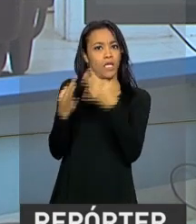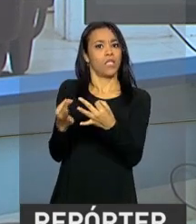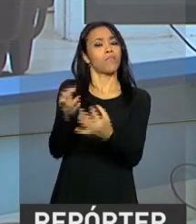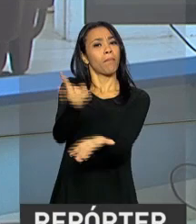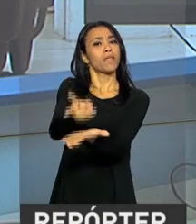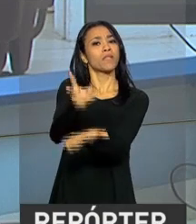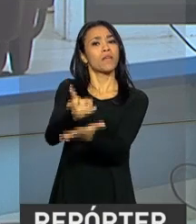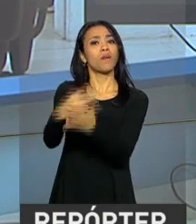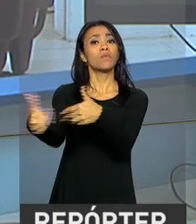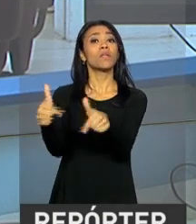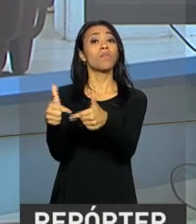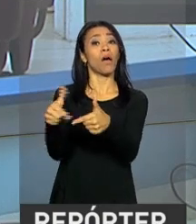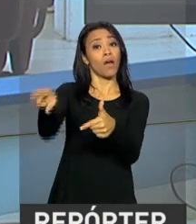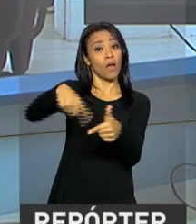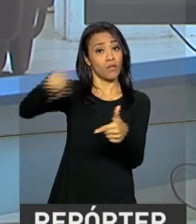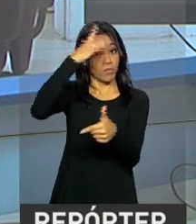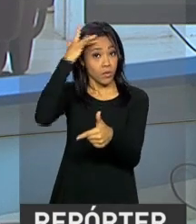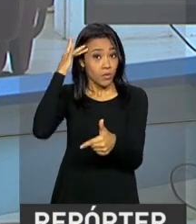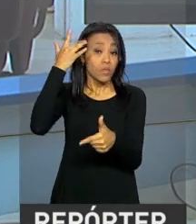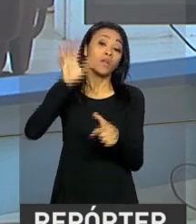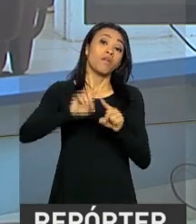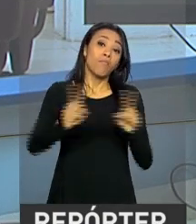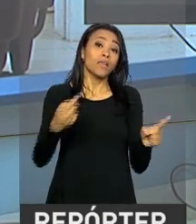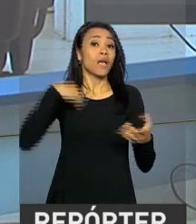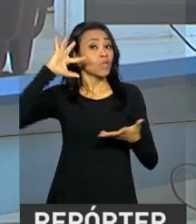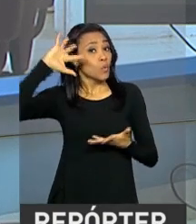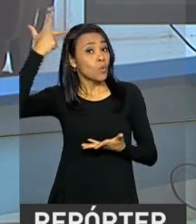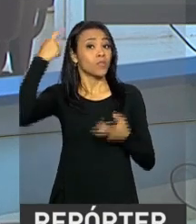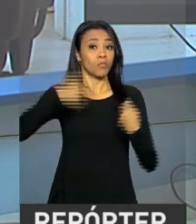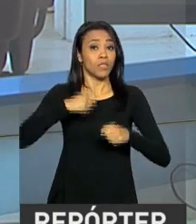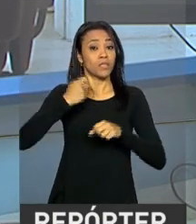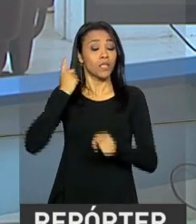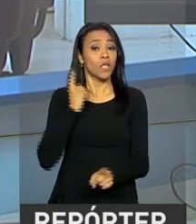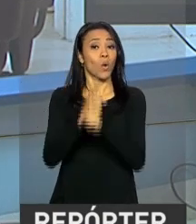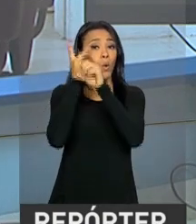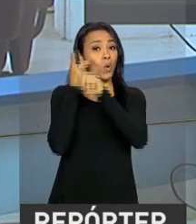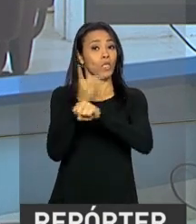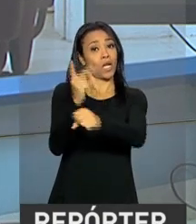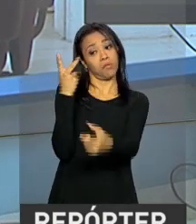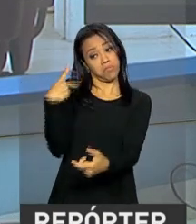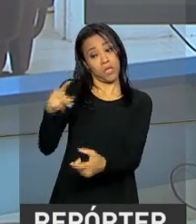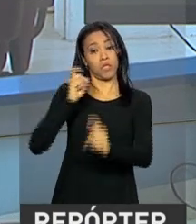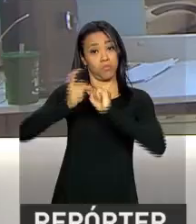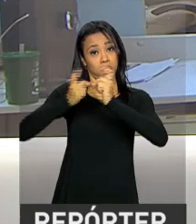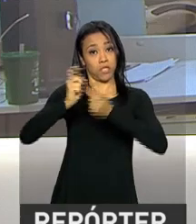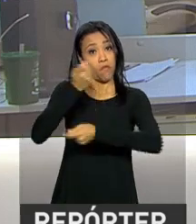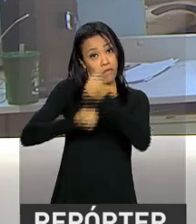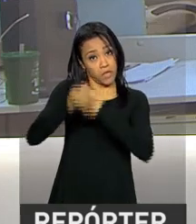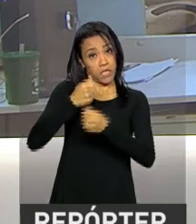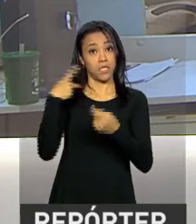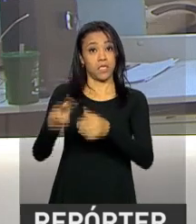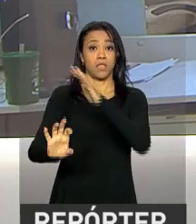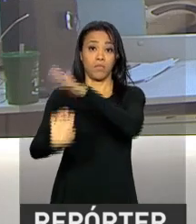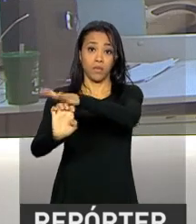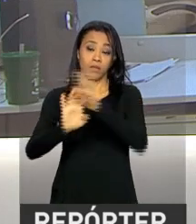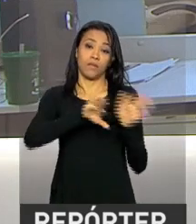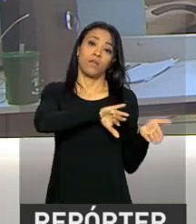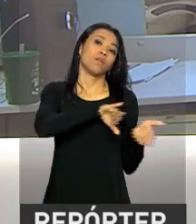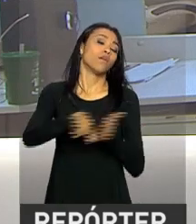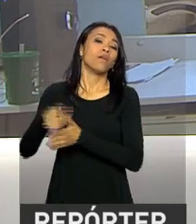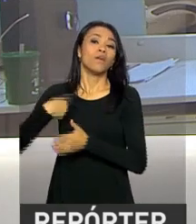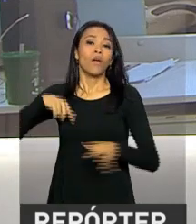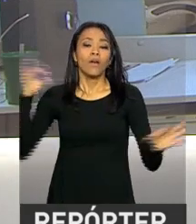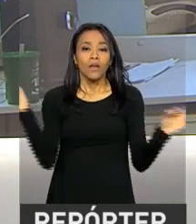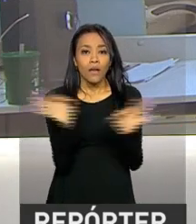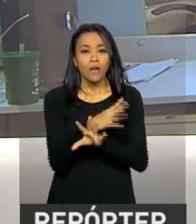da companhia, mas ressaltou que a solução deve ser encontrada pelo próprio sistema financeiro. Nós ficamos por aqui,